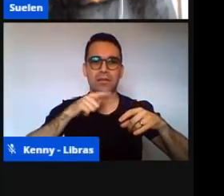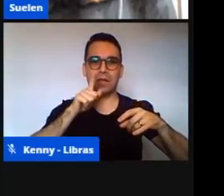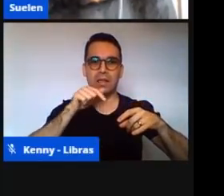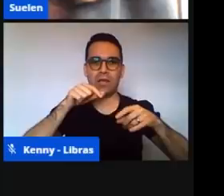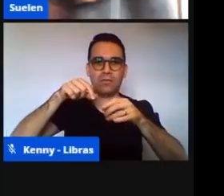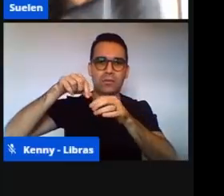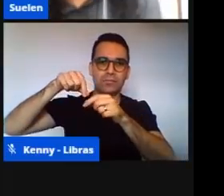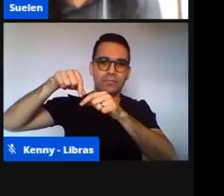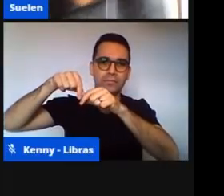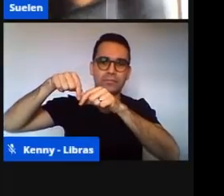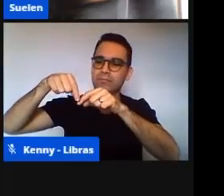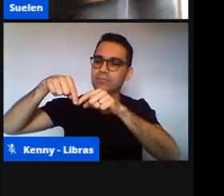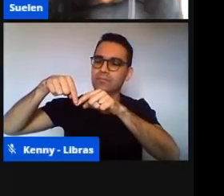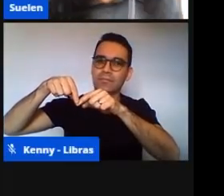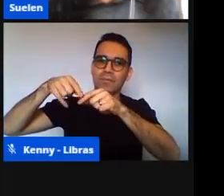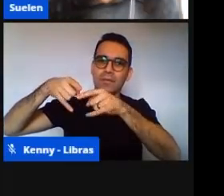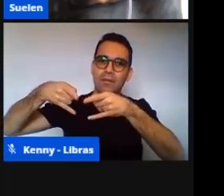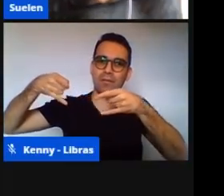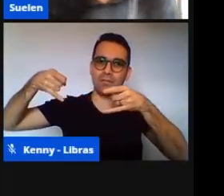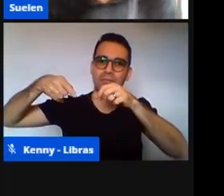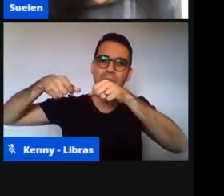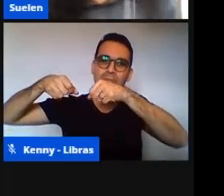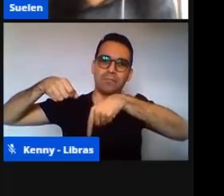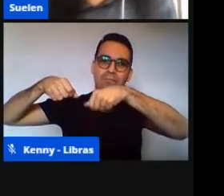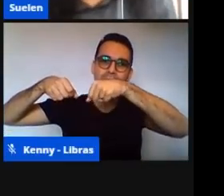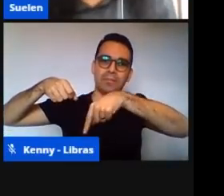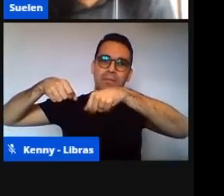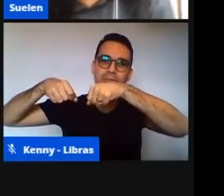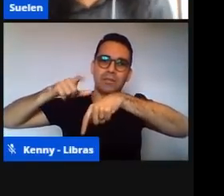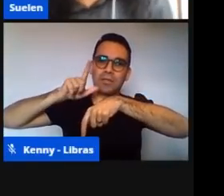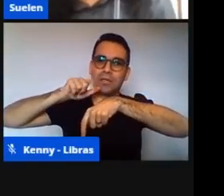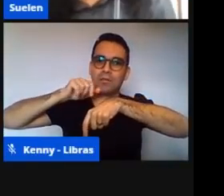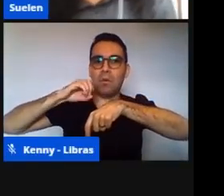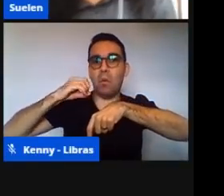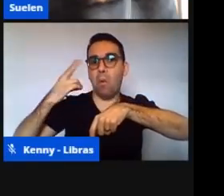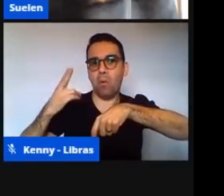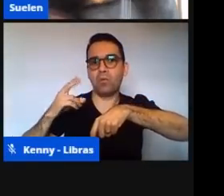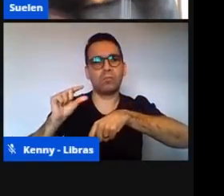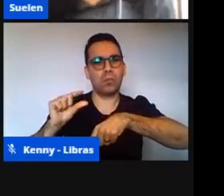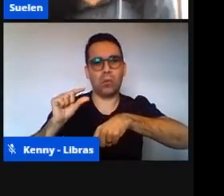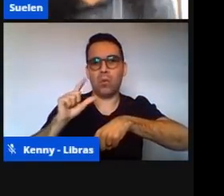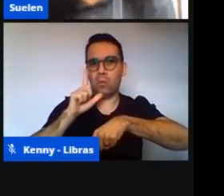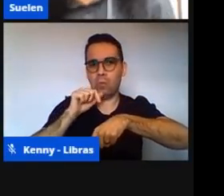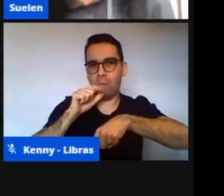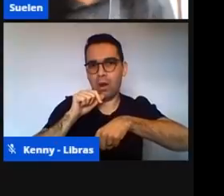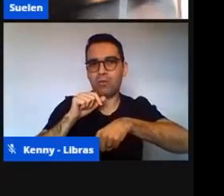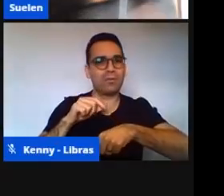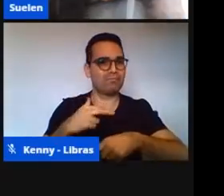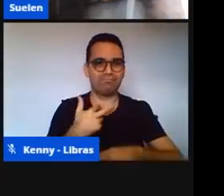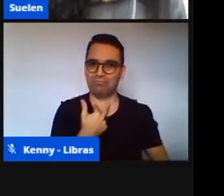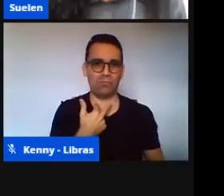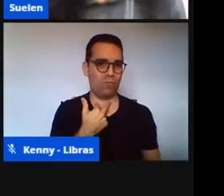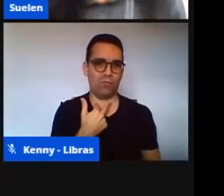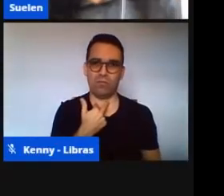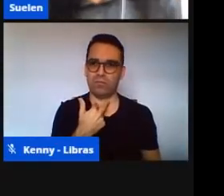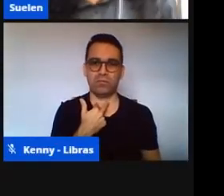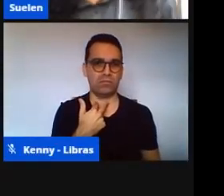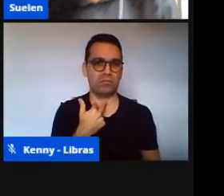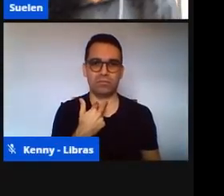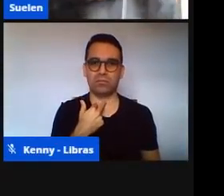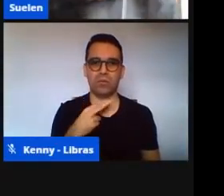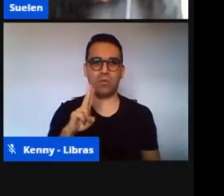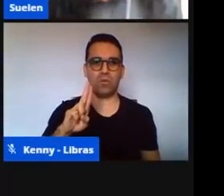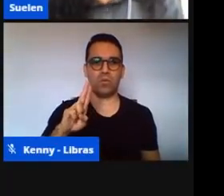nenhuma situação que comprometesse essa máscara, né? Se ela não caiu, se ela não rasgou, se ela não está